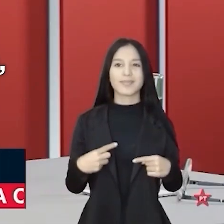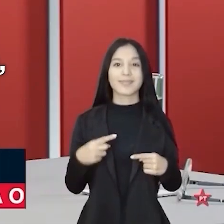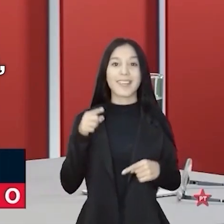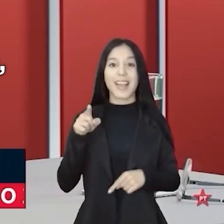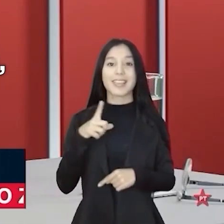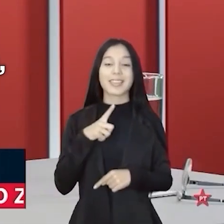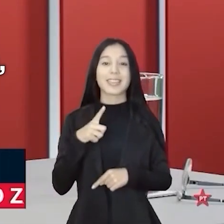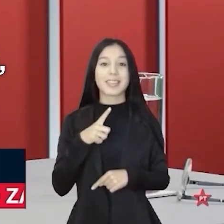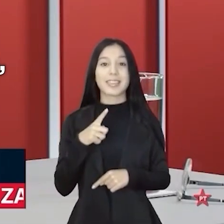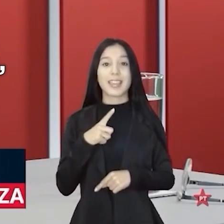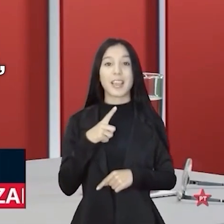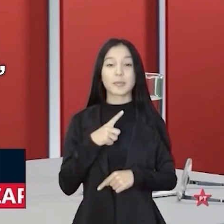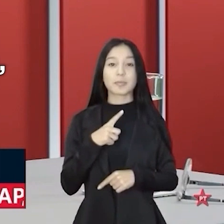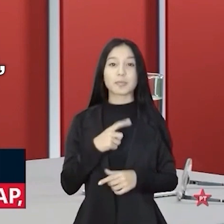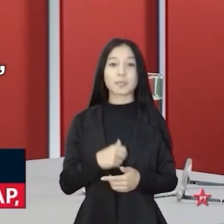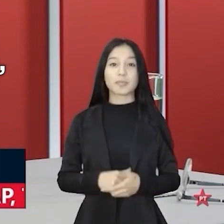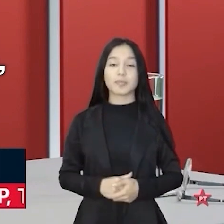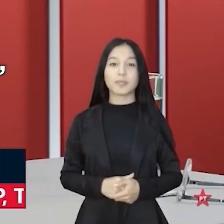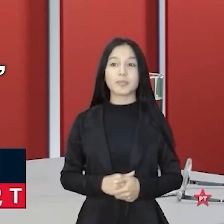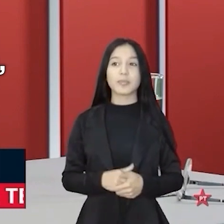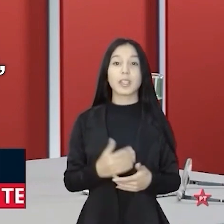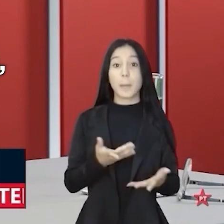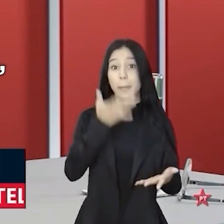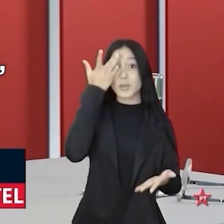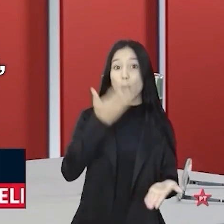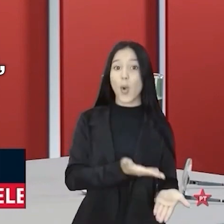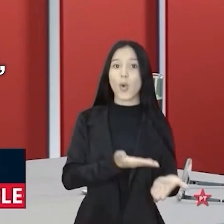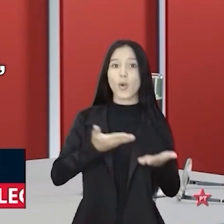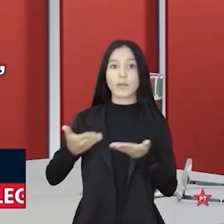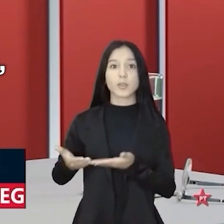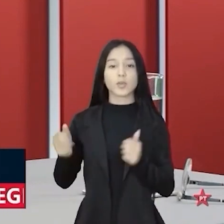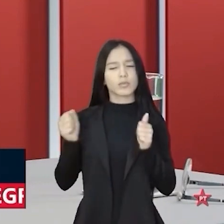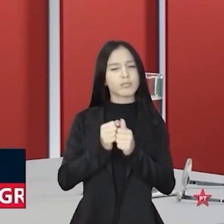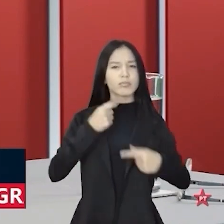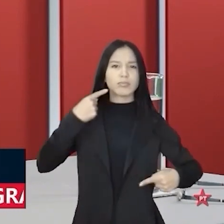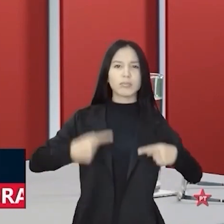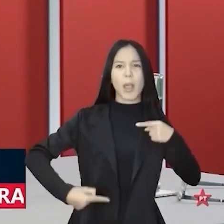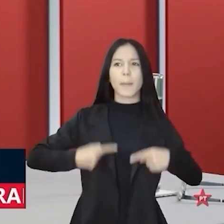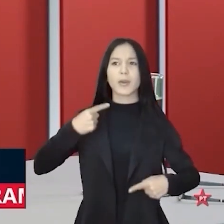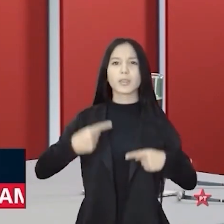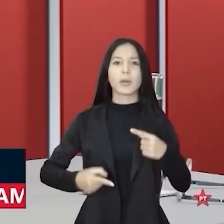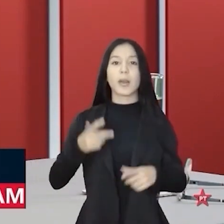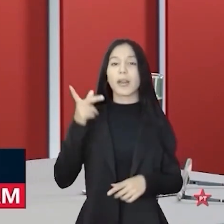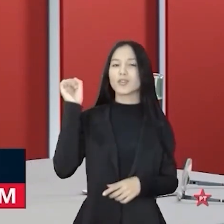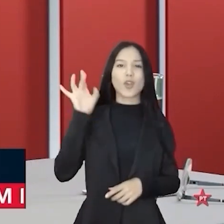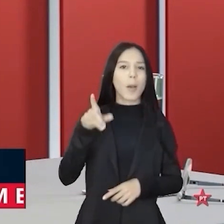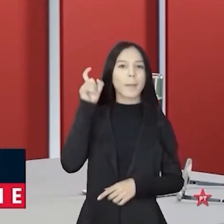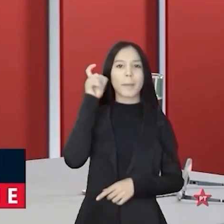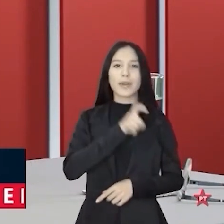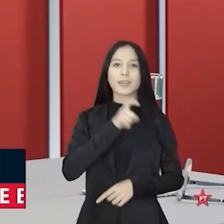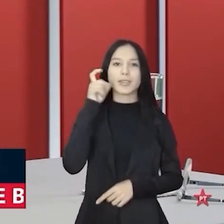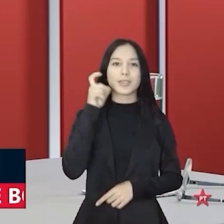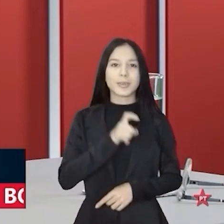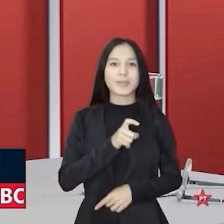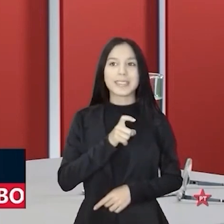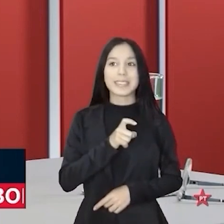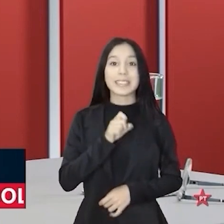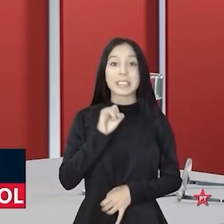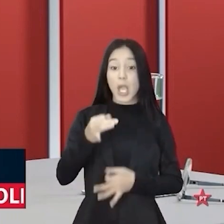Quando vem os seus convidados para fazer o debate, vem aí para mentir, e quando